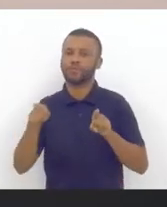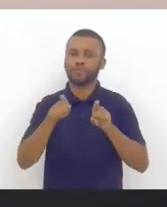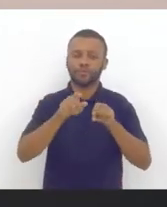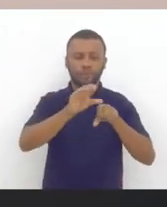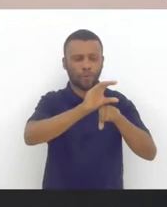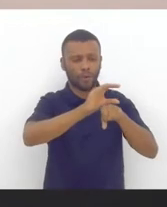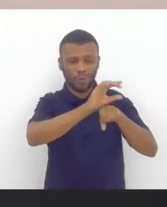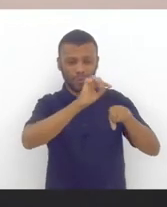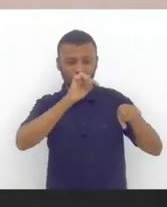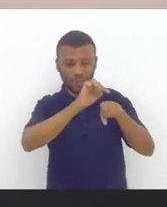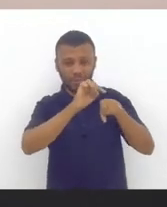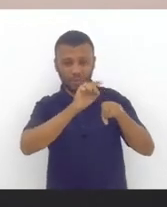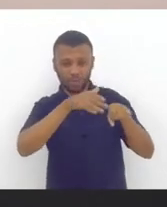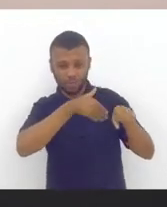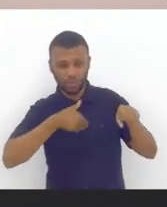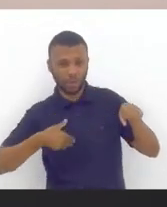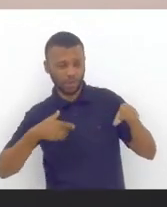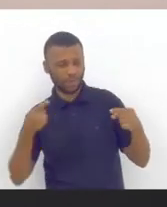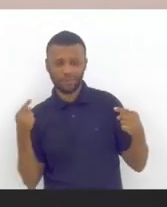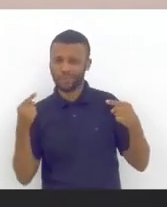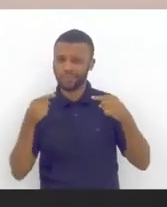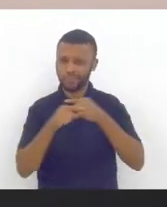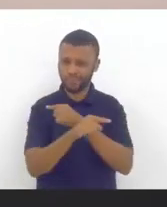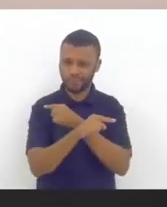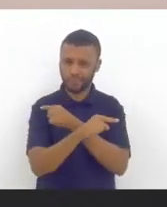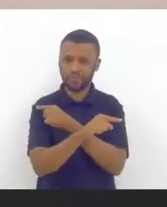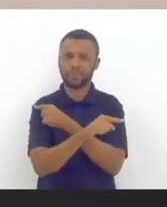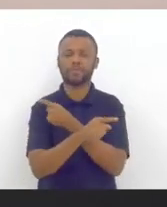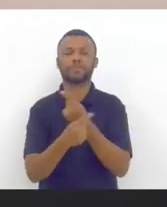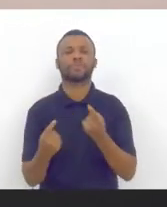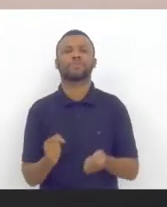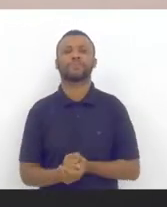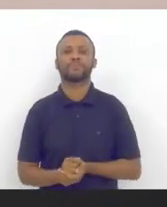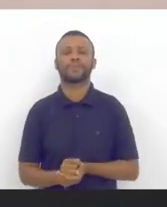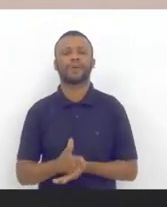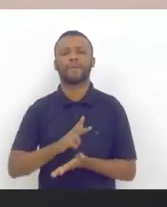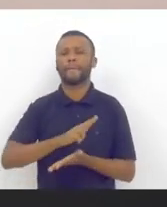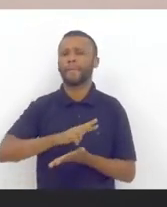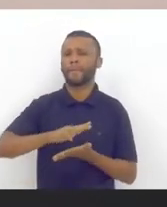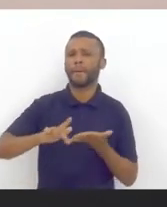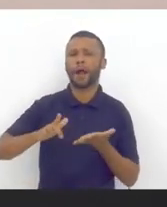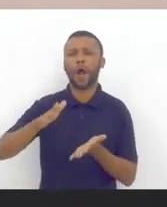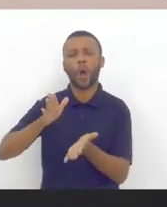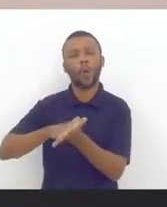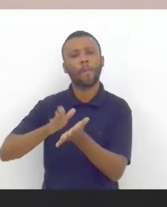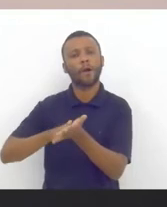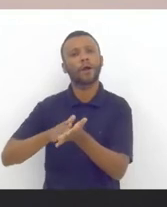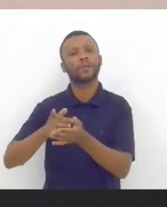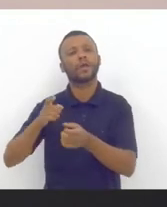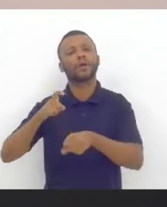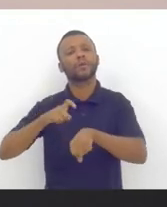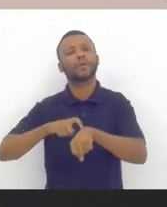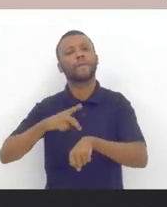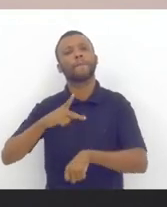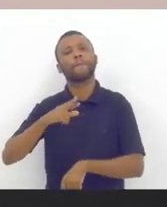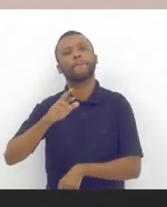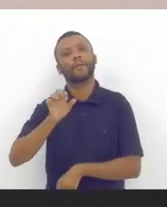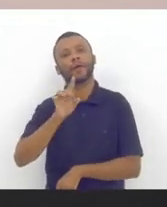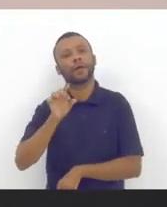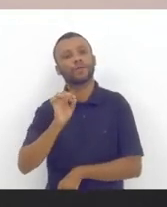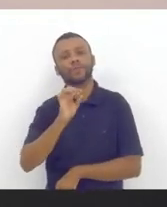do Estado e as diversas cobranças que o prazo ia se extinguir,